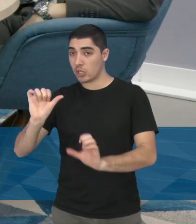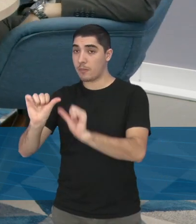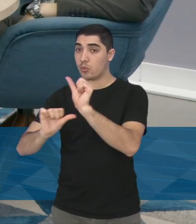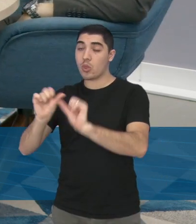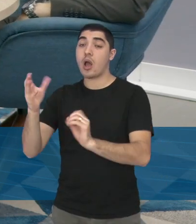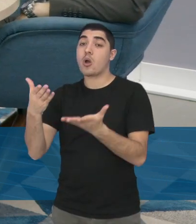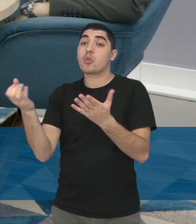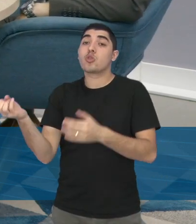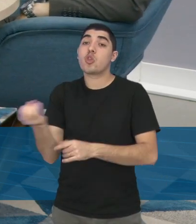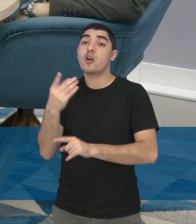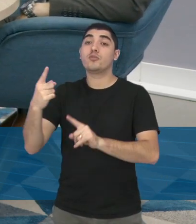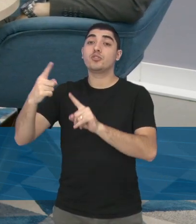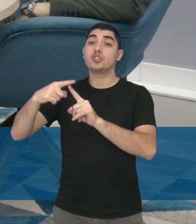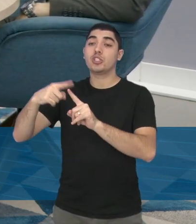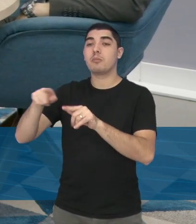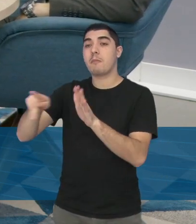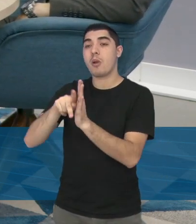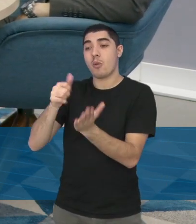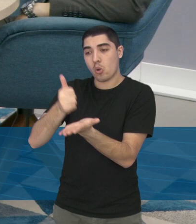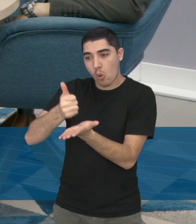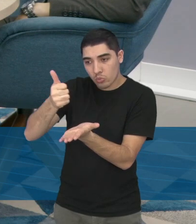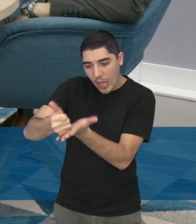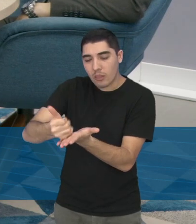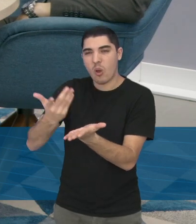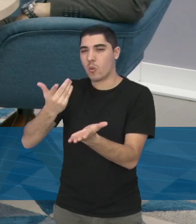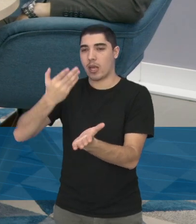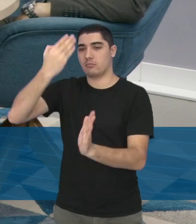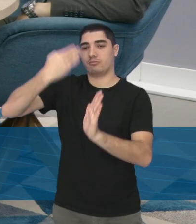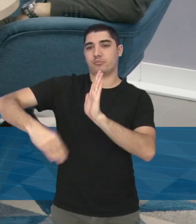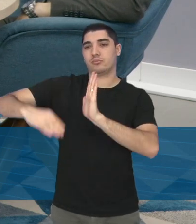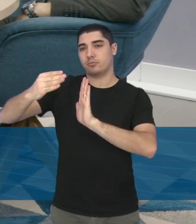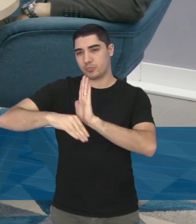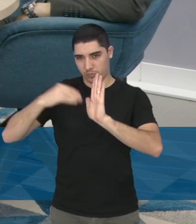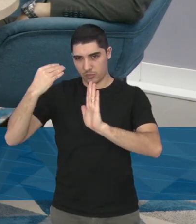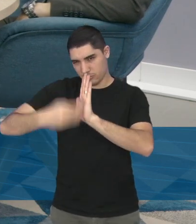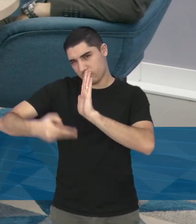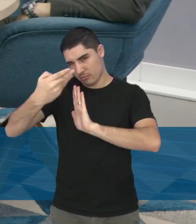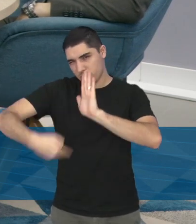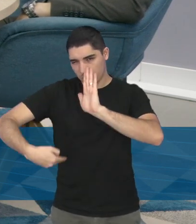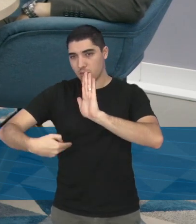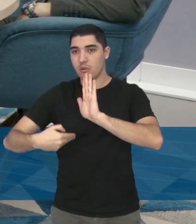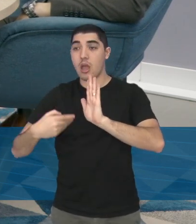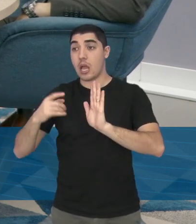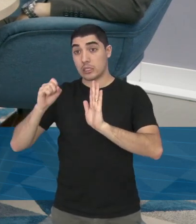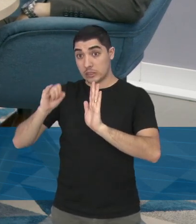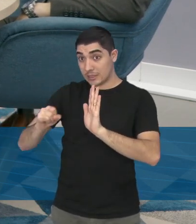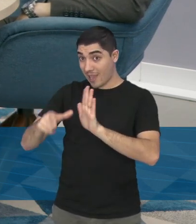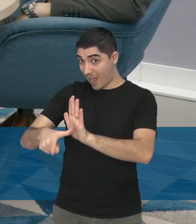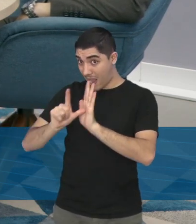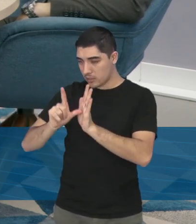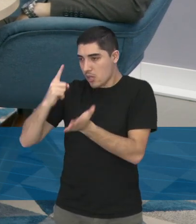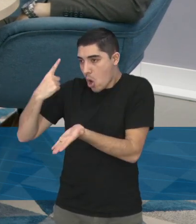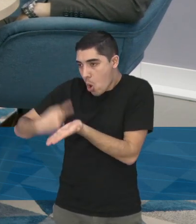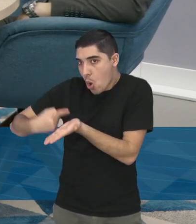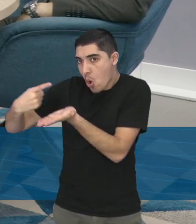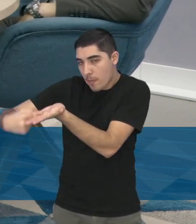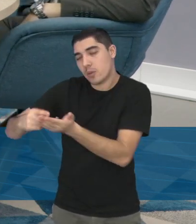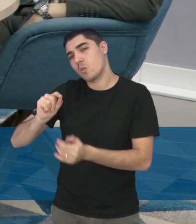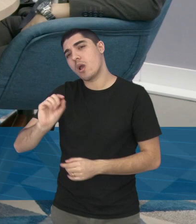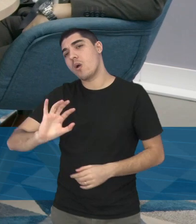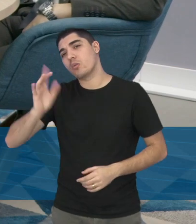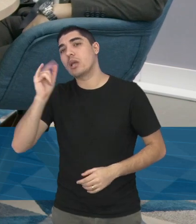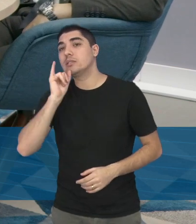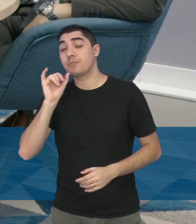modalidade nova da rescisão do contrato de trabalho, que é a rescisão do contrato de trabalho mediante acordo. O que que